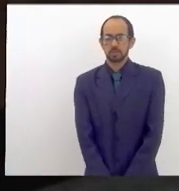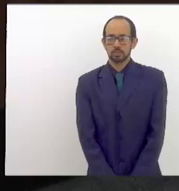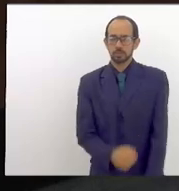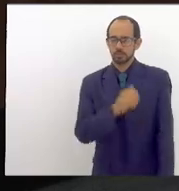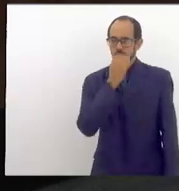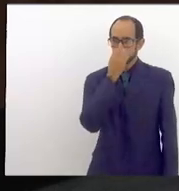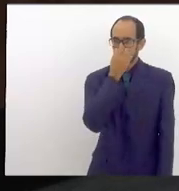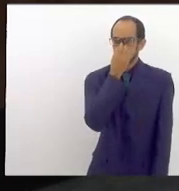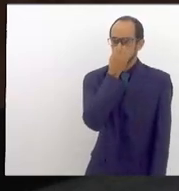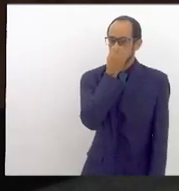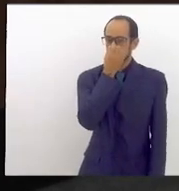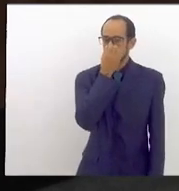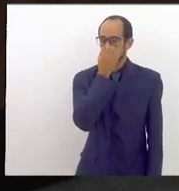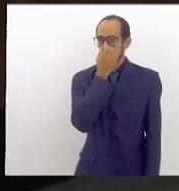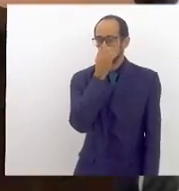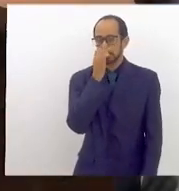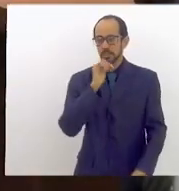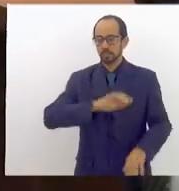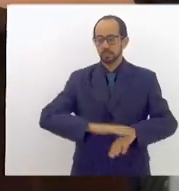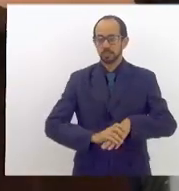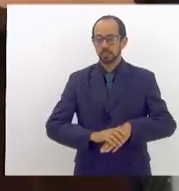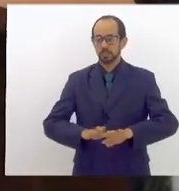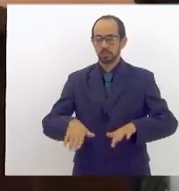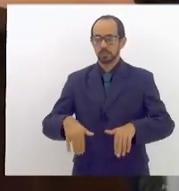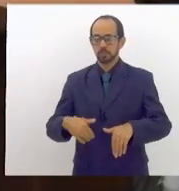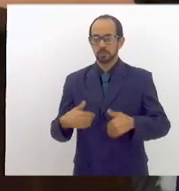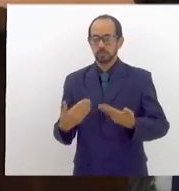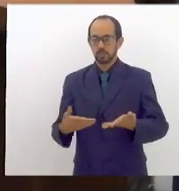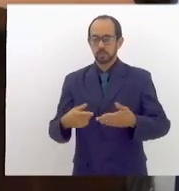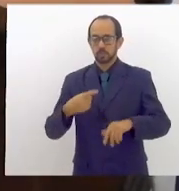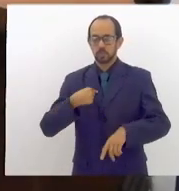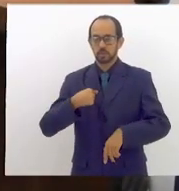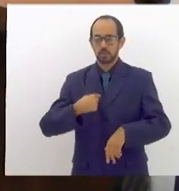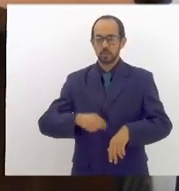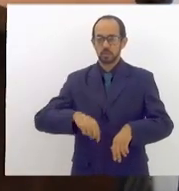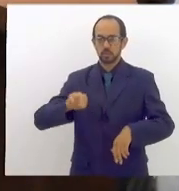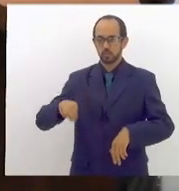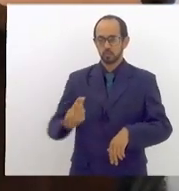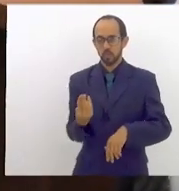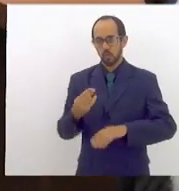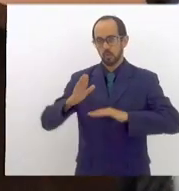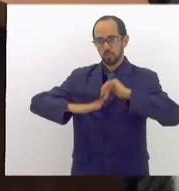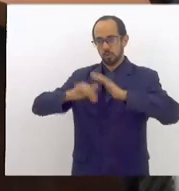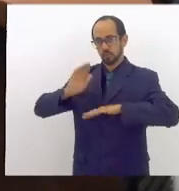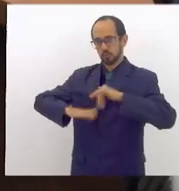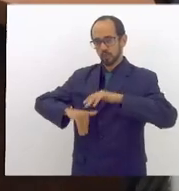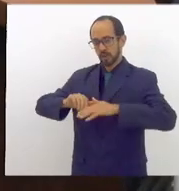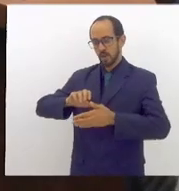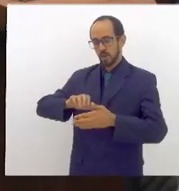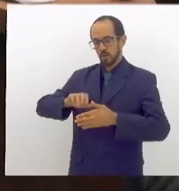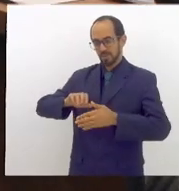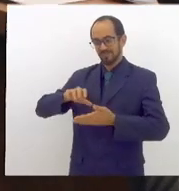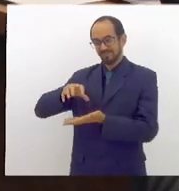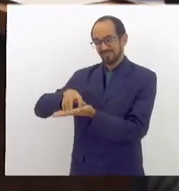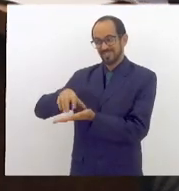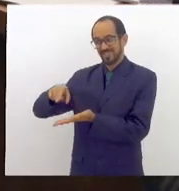num texto frio não senhor presidente o senhor me perdoe eu sou um profissional dessa área